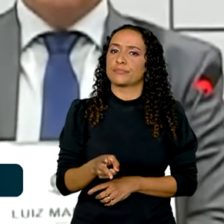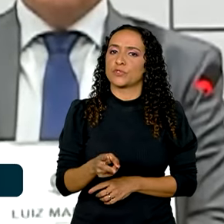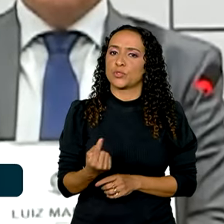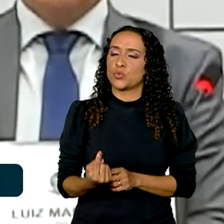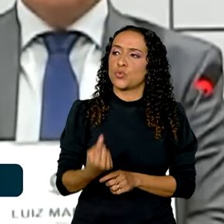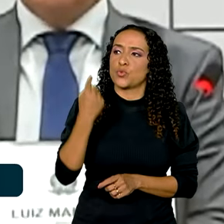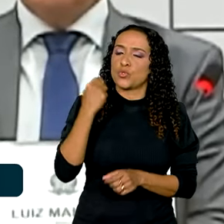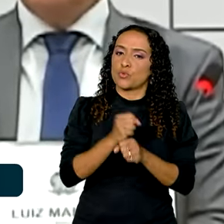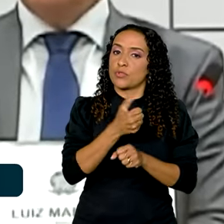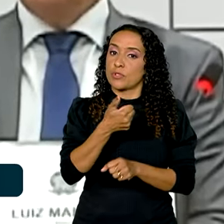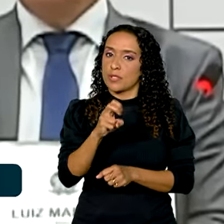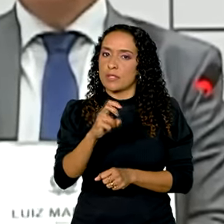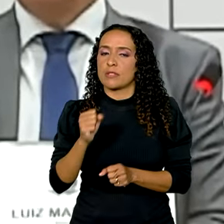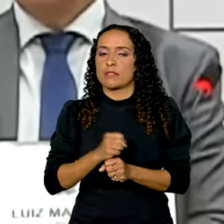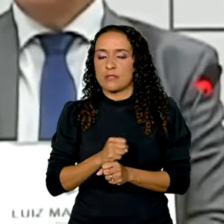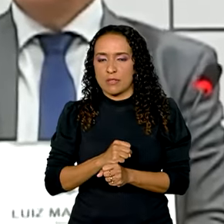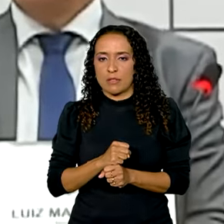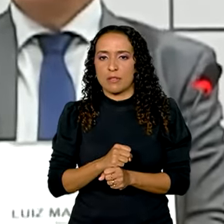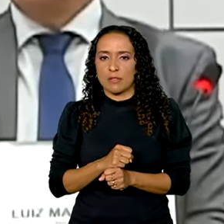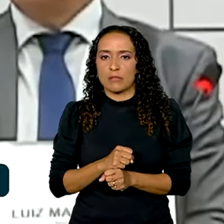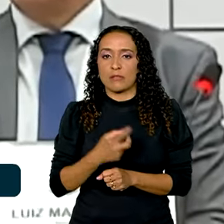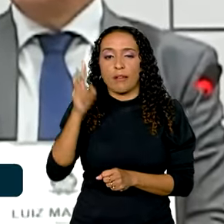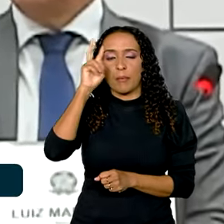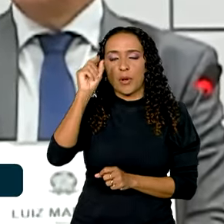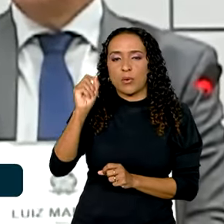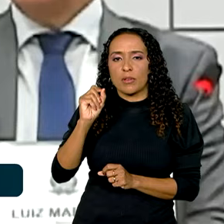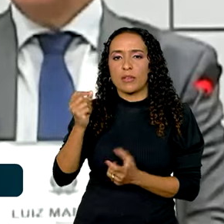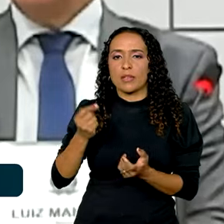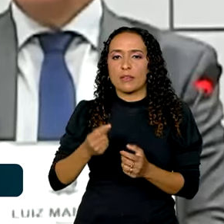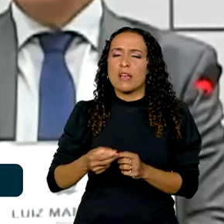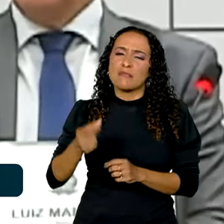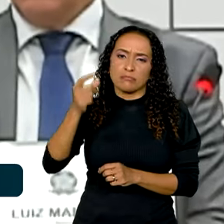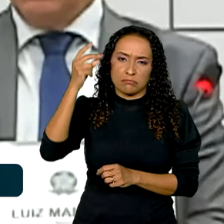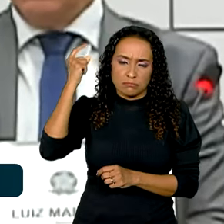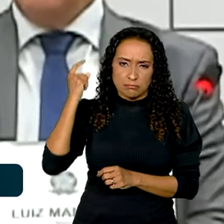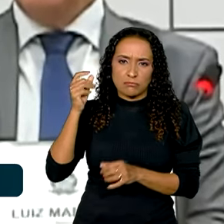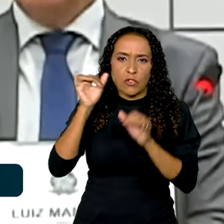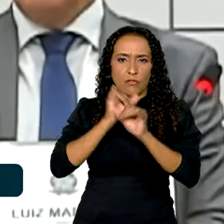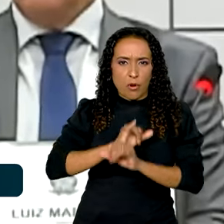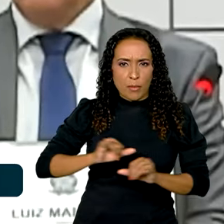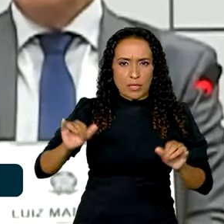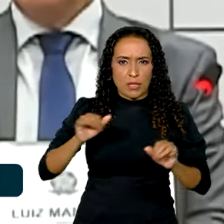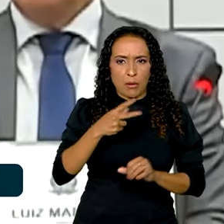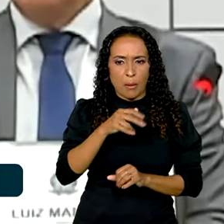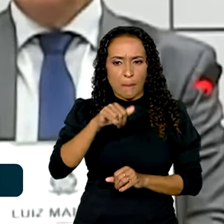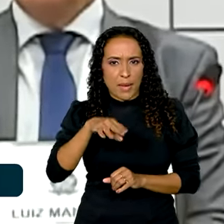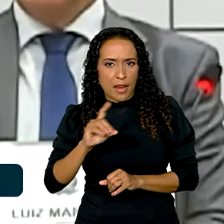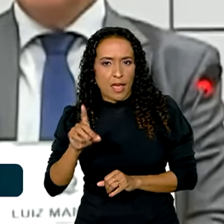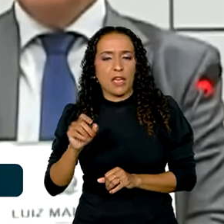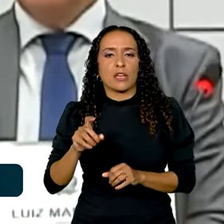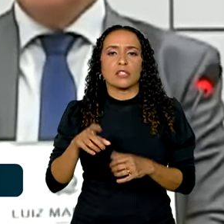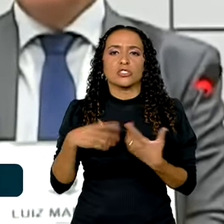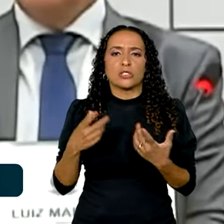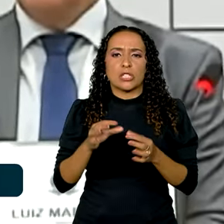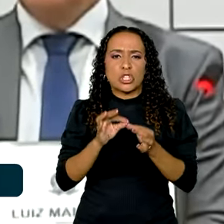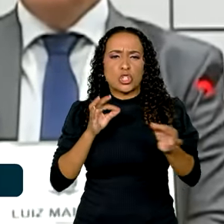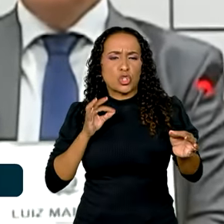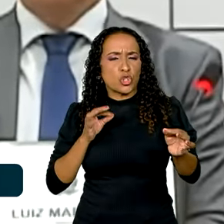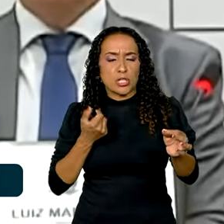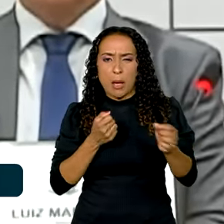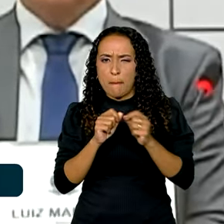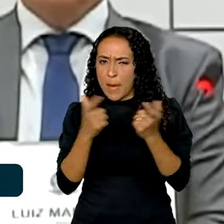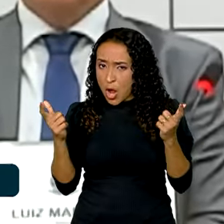últimos 15 anos. Tem que lembrar que as séries antigas de informação da PNAD, essa distância era